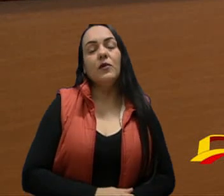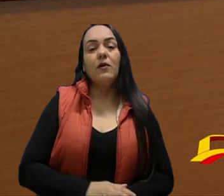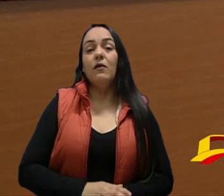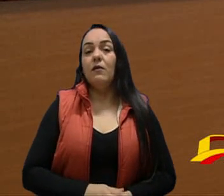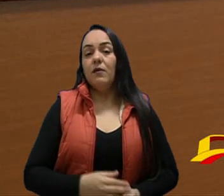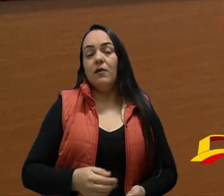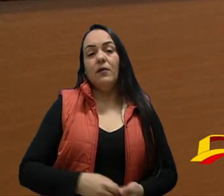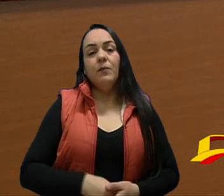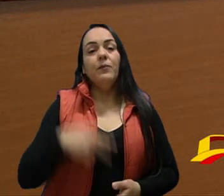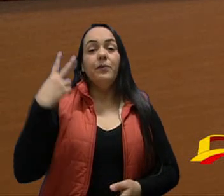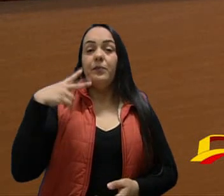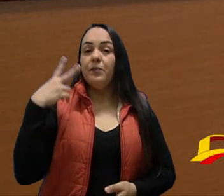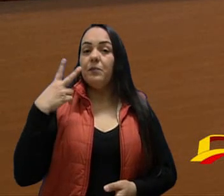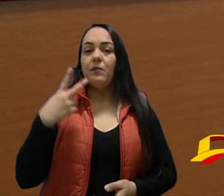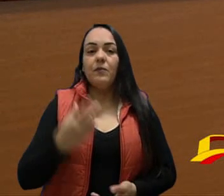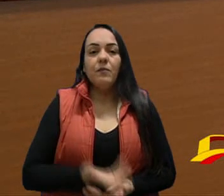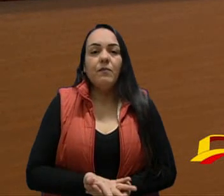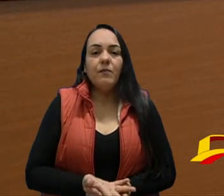vereador